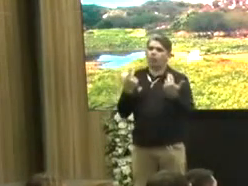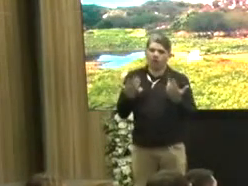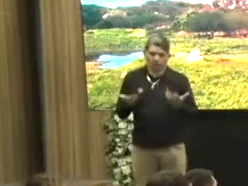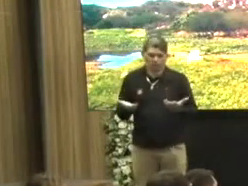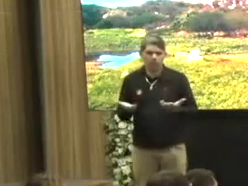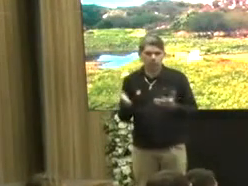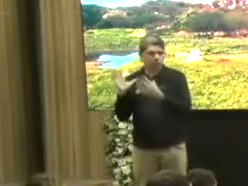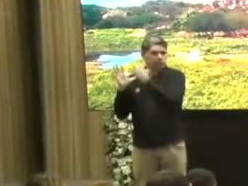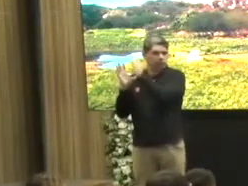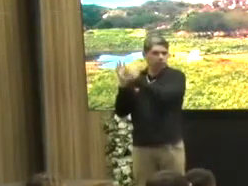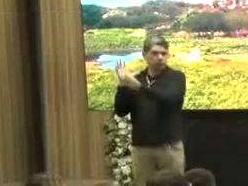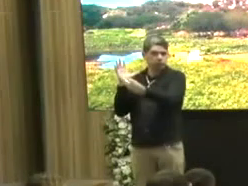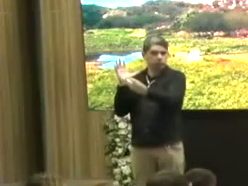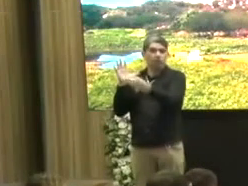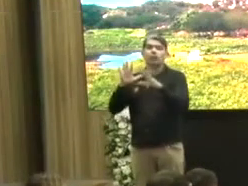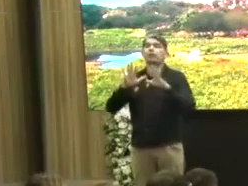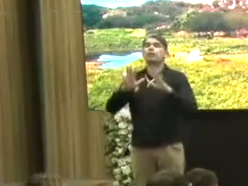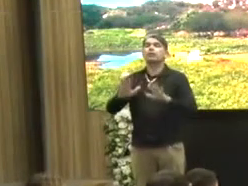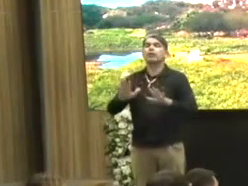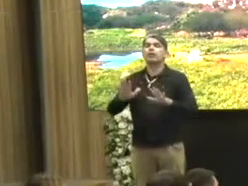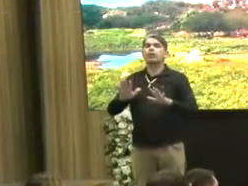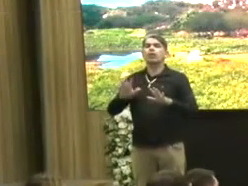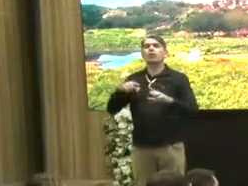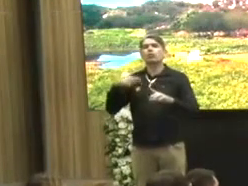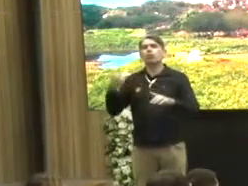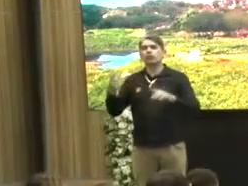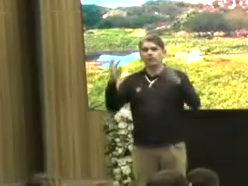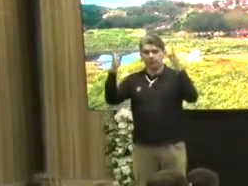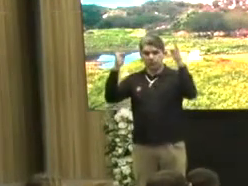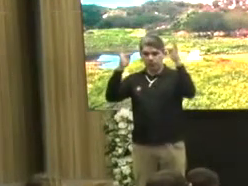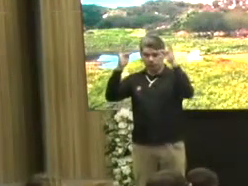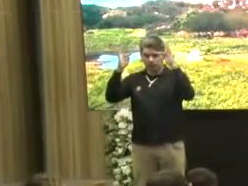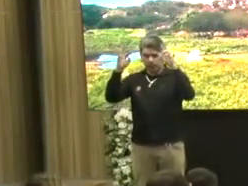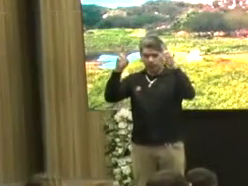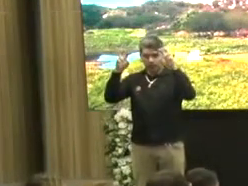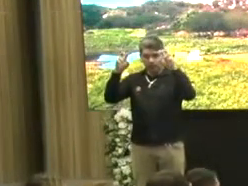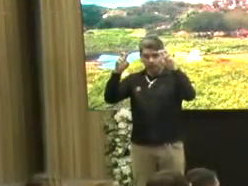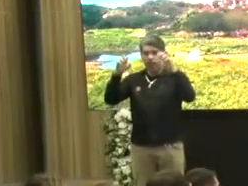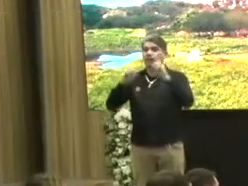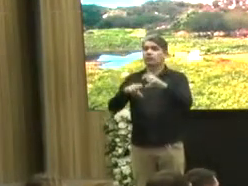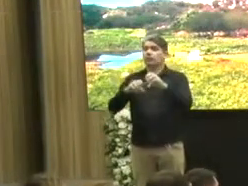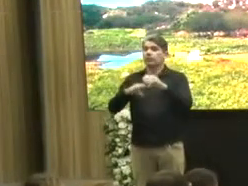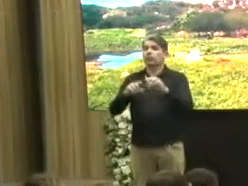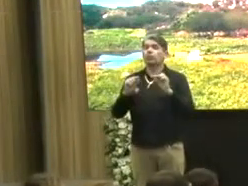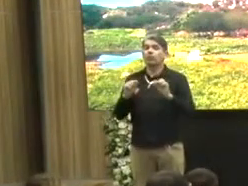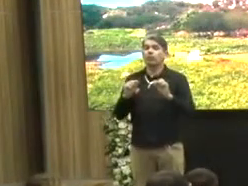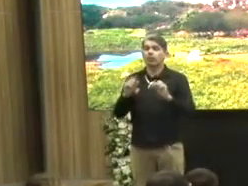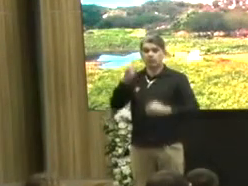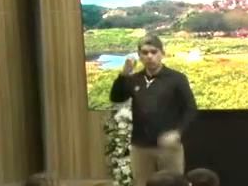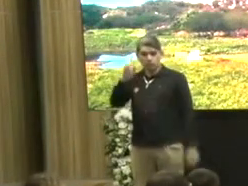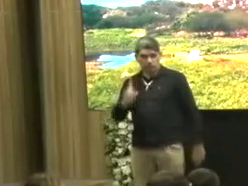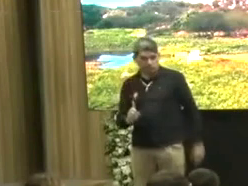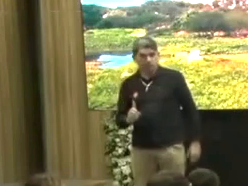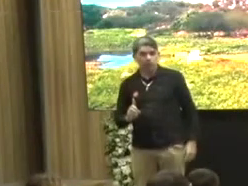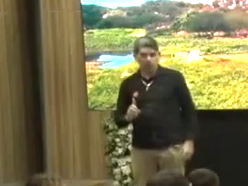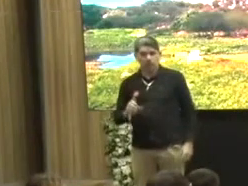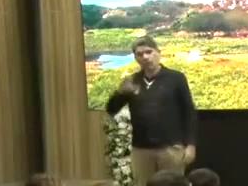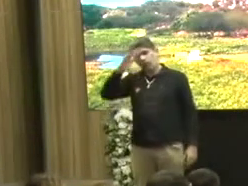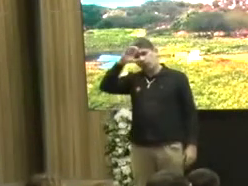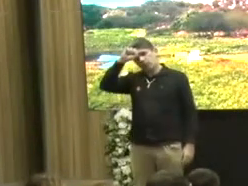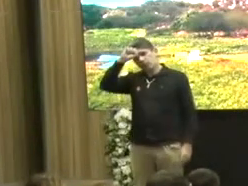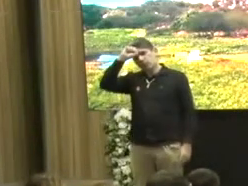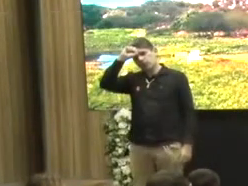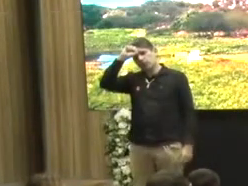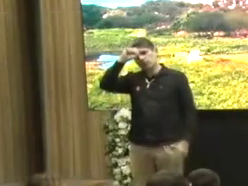E o que isso diz sobre a nossa temática? De que educação é um direito e a